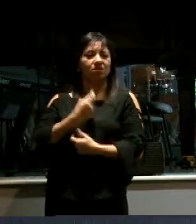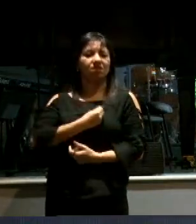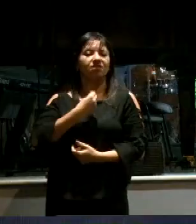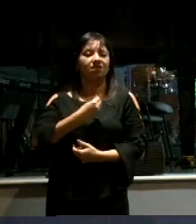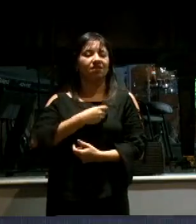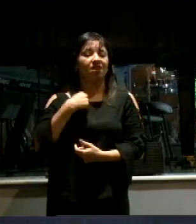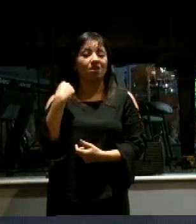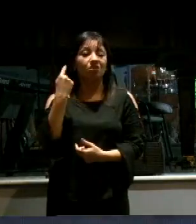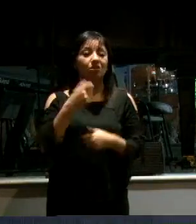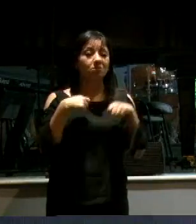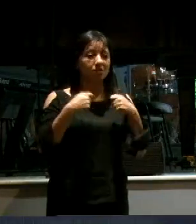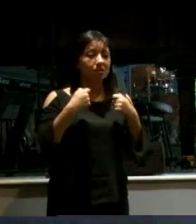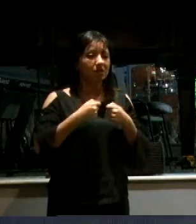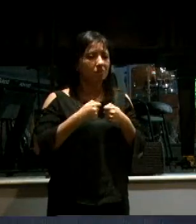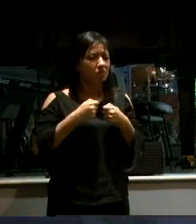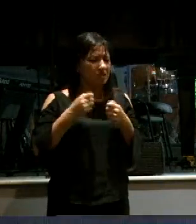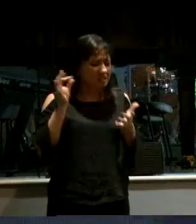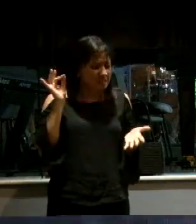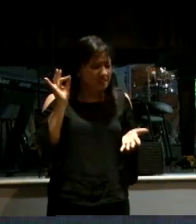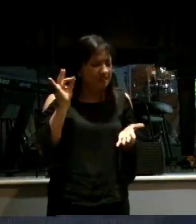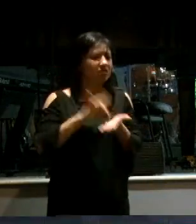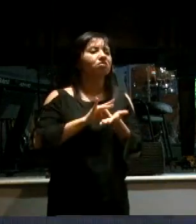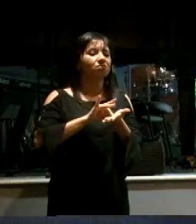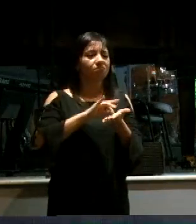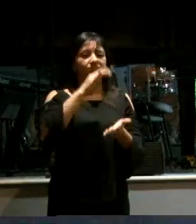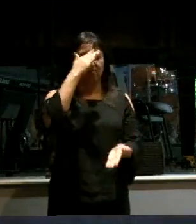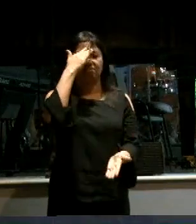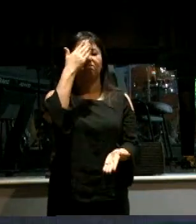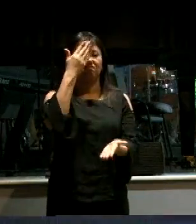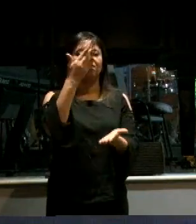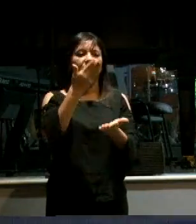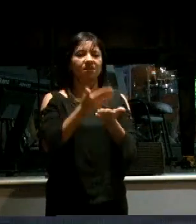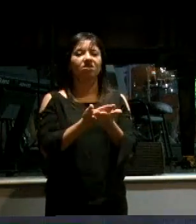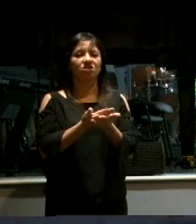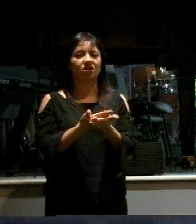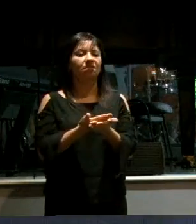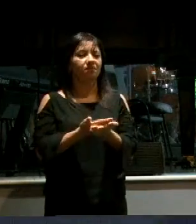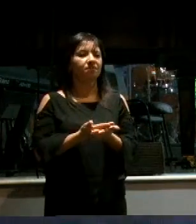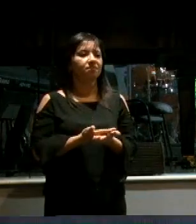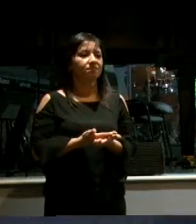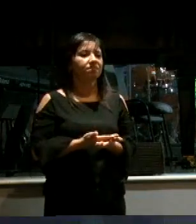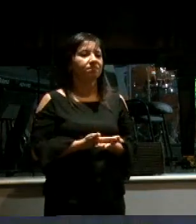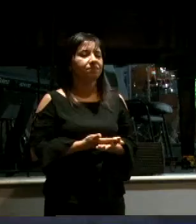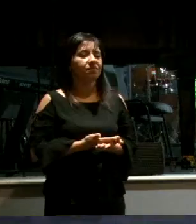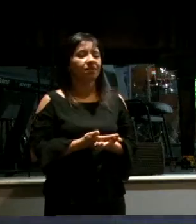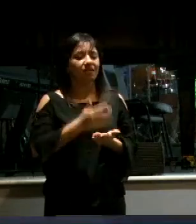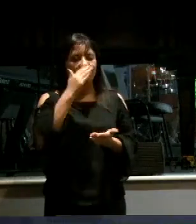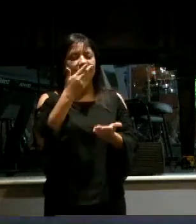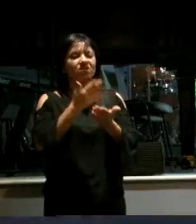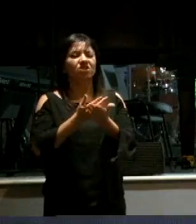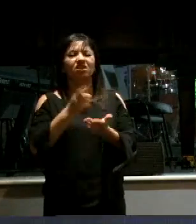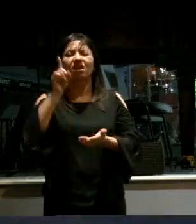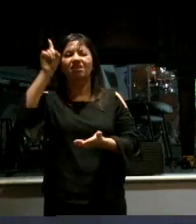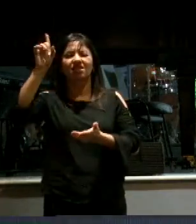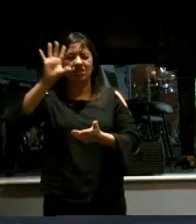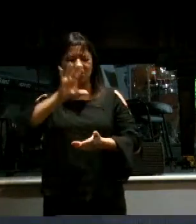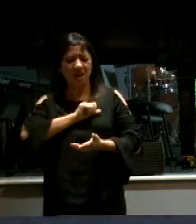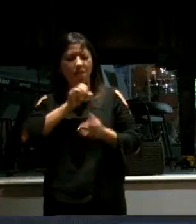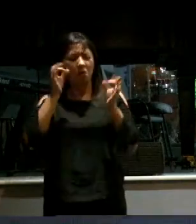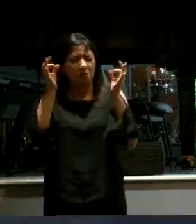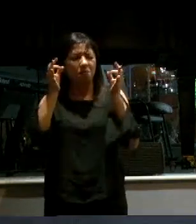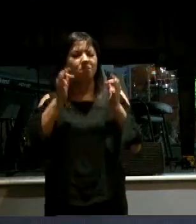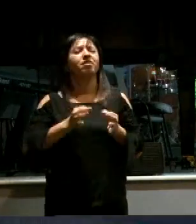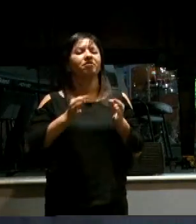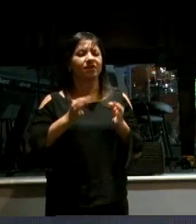enquanto nós não cremos que Ele nos ama perfeitamente. Amém? Diga: Jeová